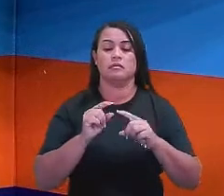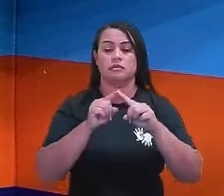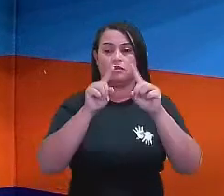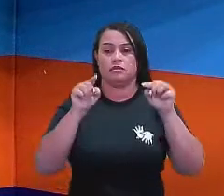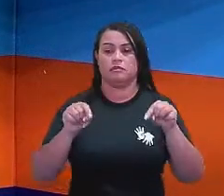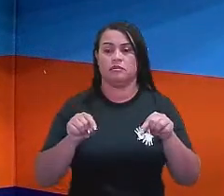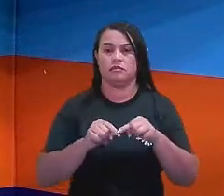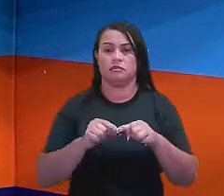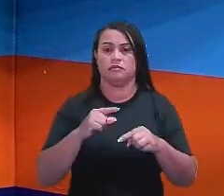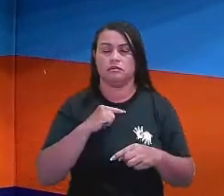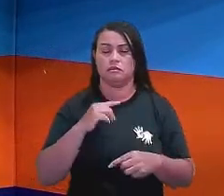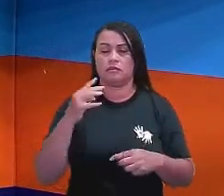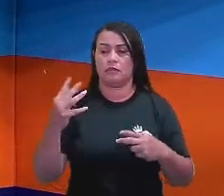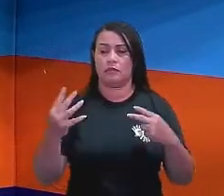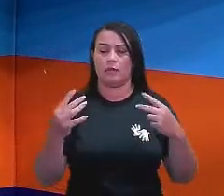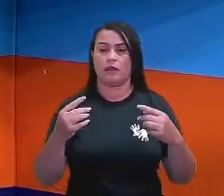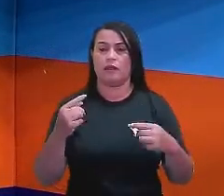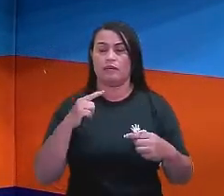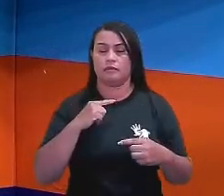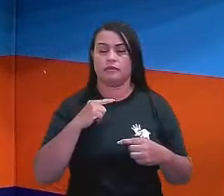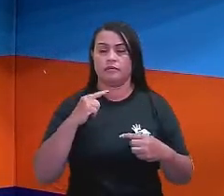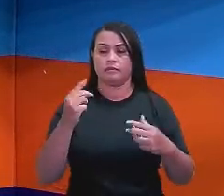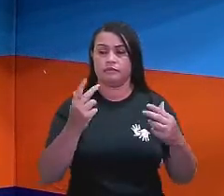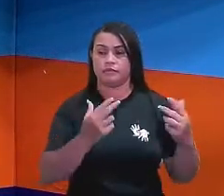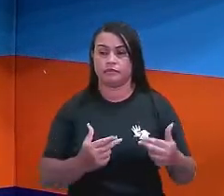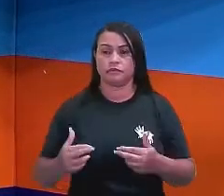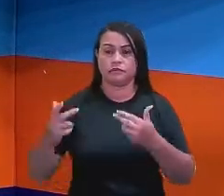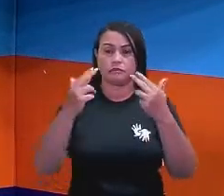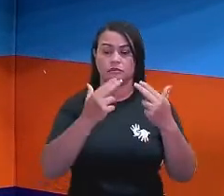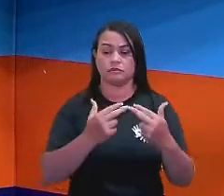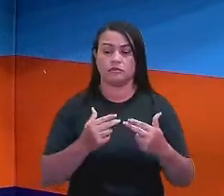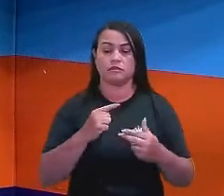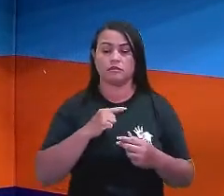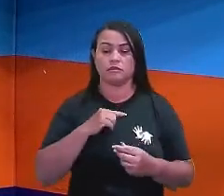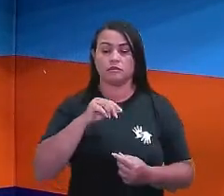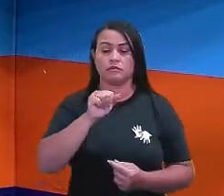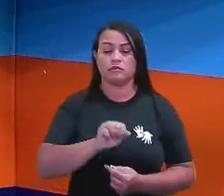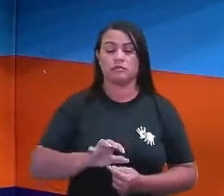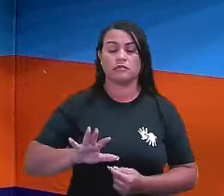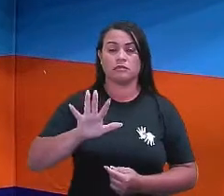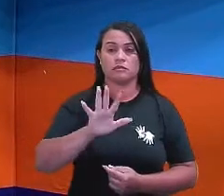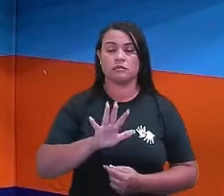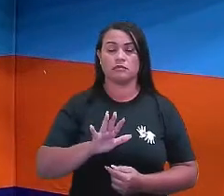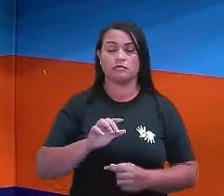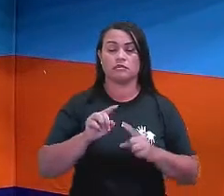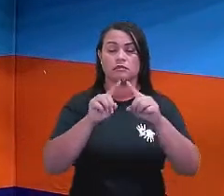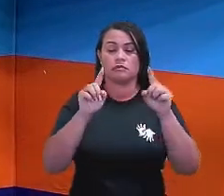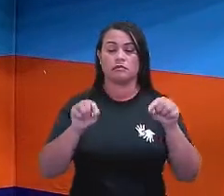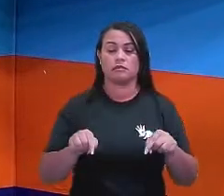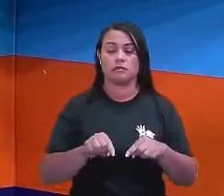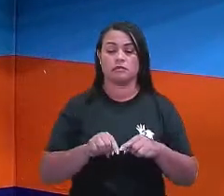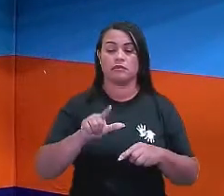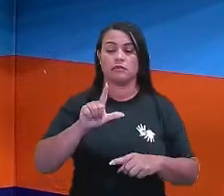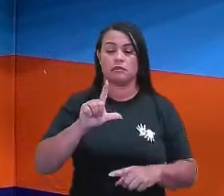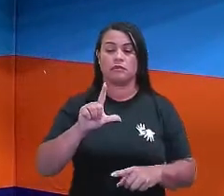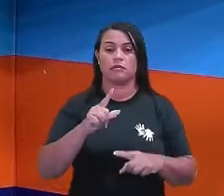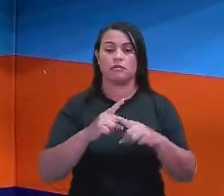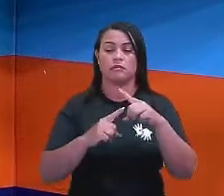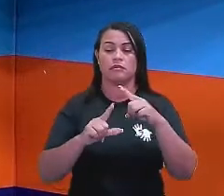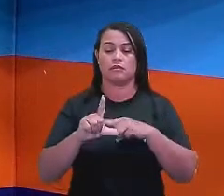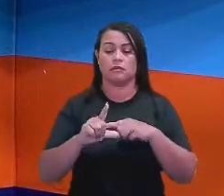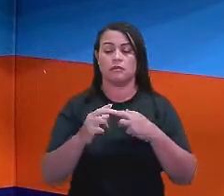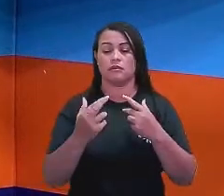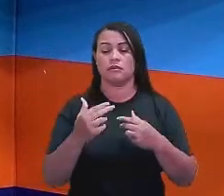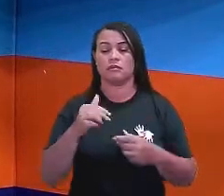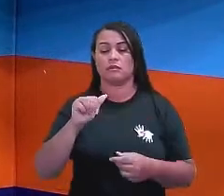lados iguais, temos que a área do quadrado é igual a L vezes L ou A igual